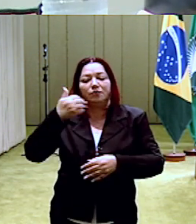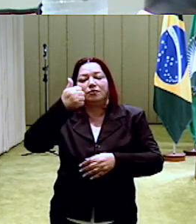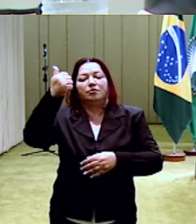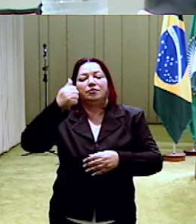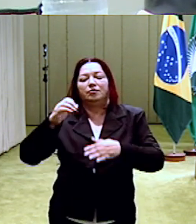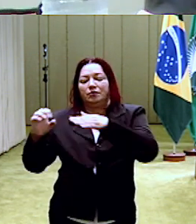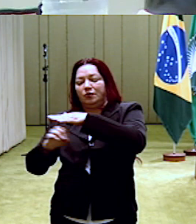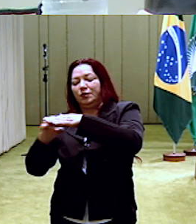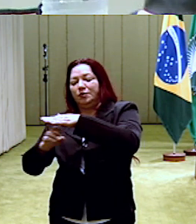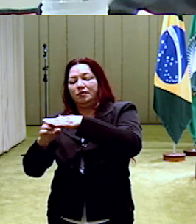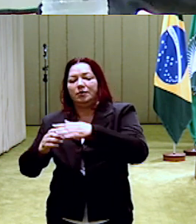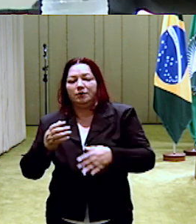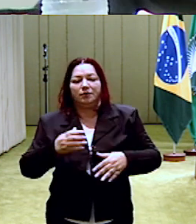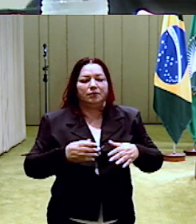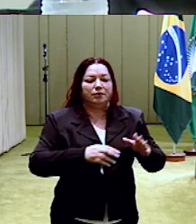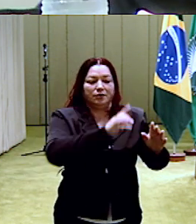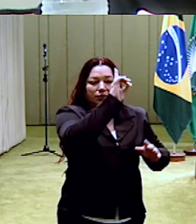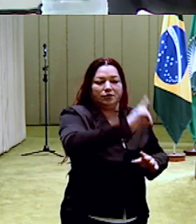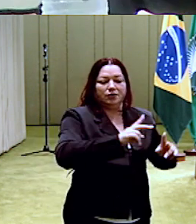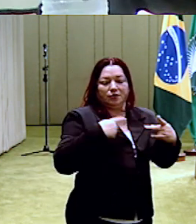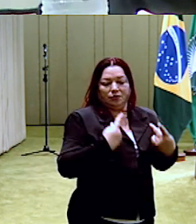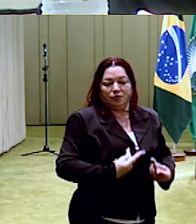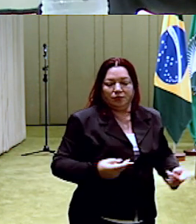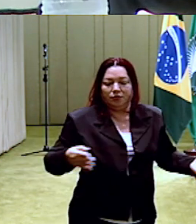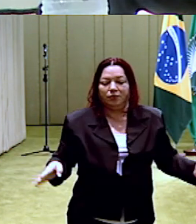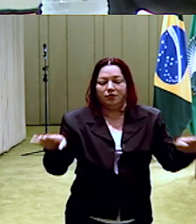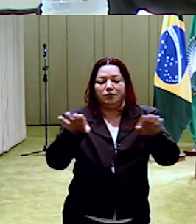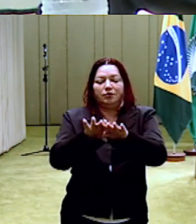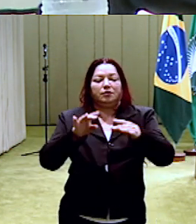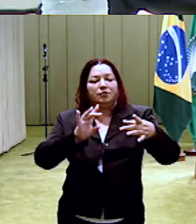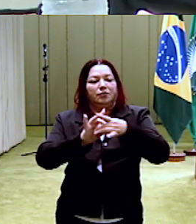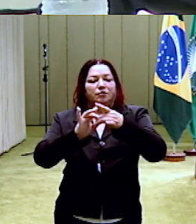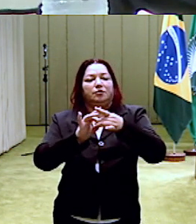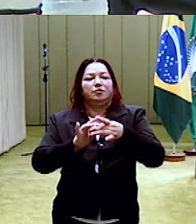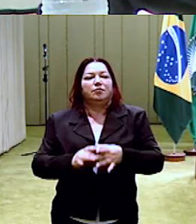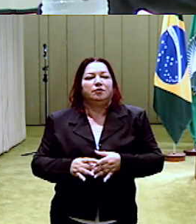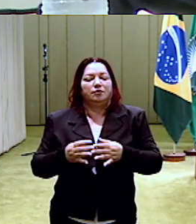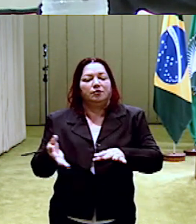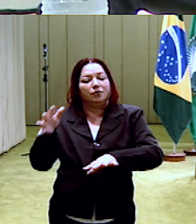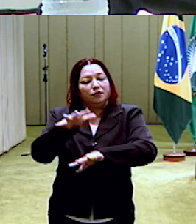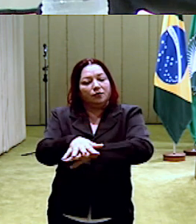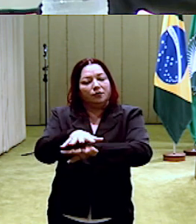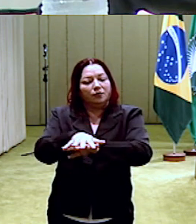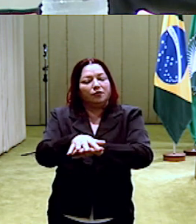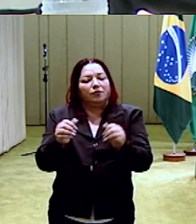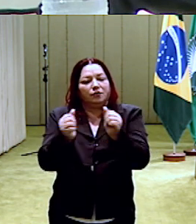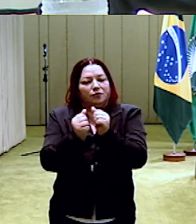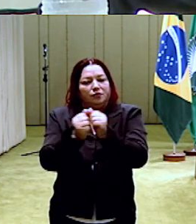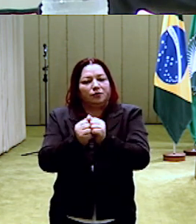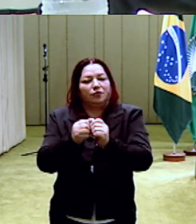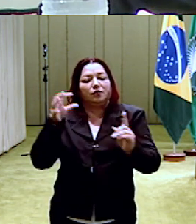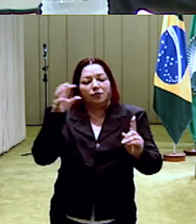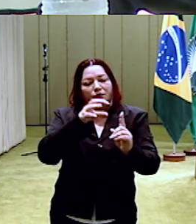de empresas e direitos humanos, junto a outras iniciativas setoriais correlatas, integrando aspectos